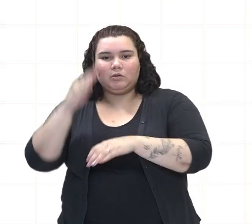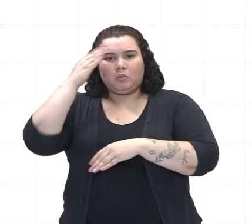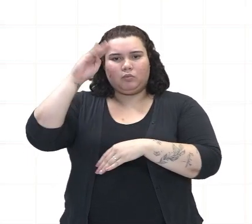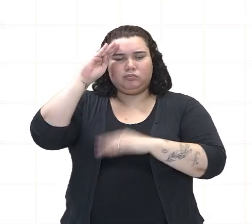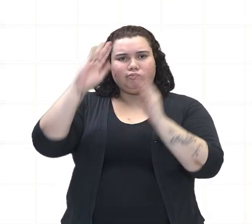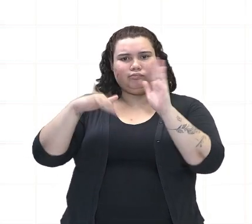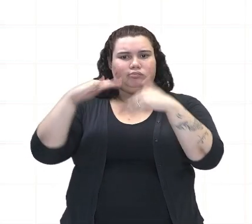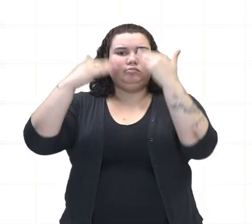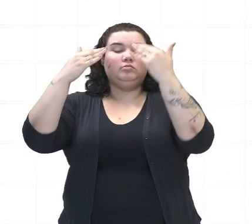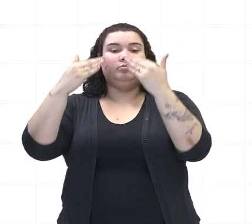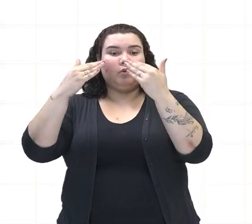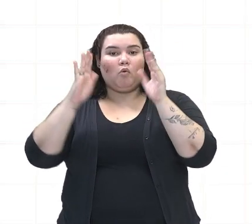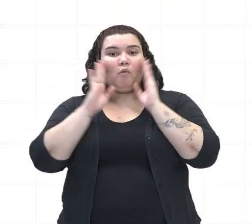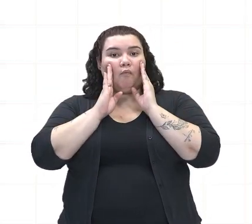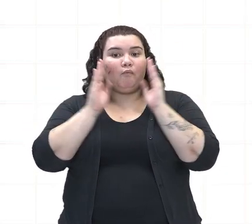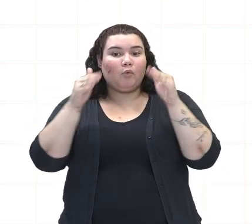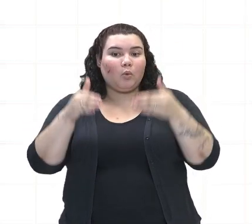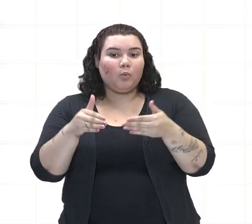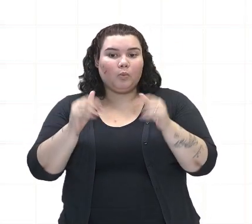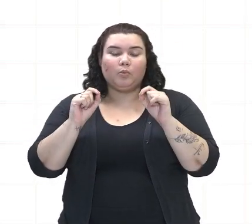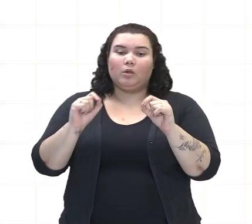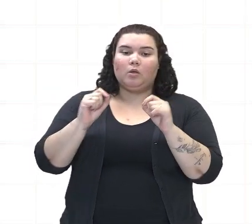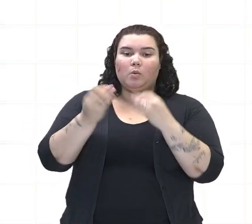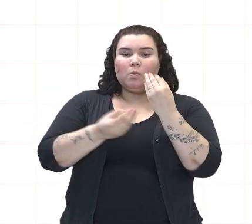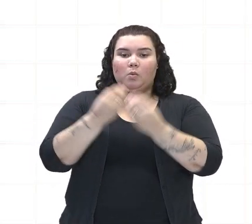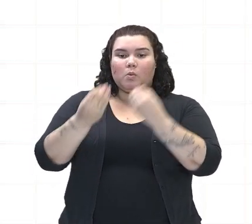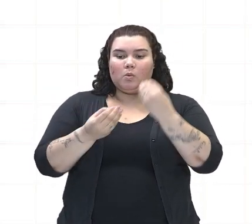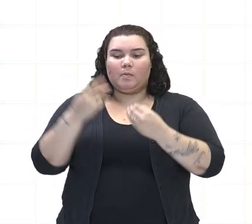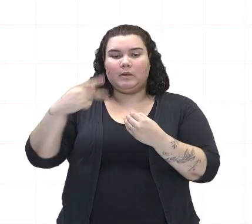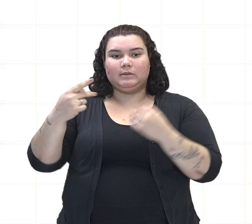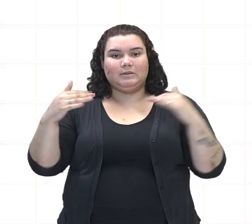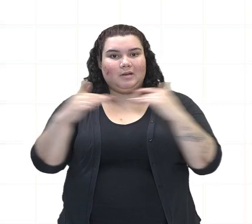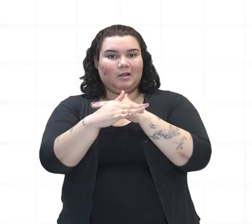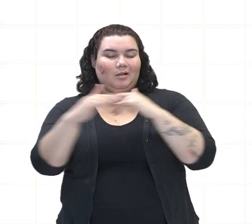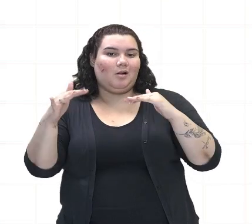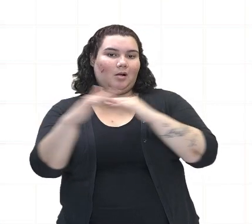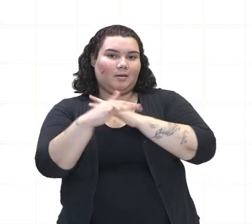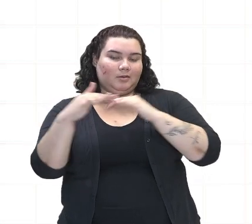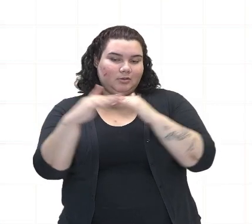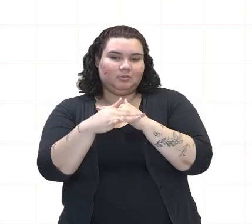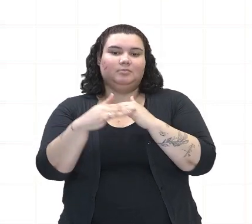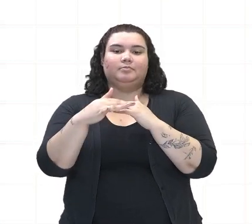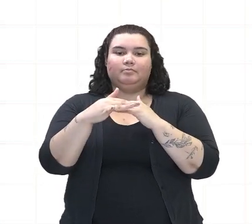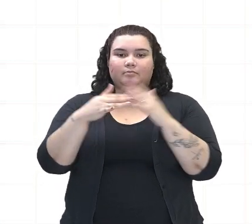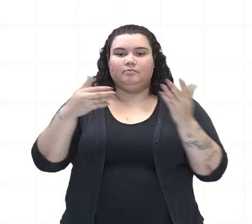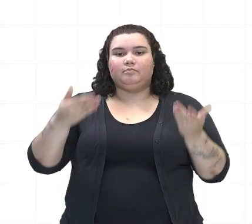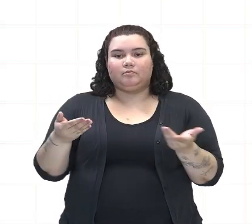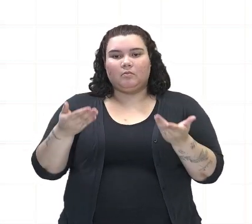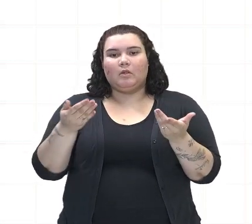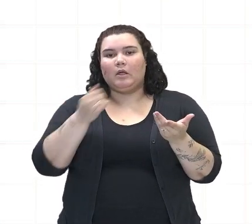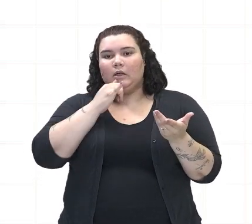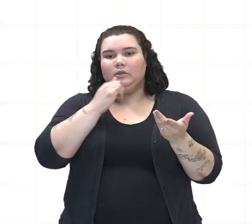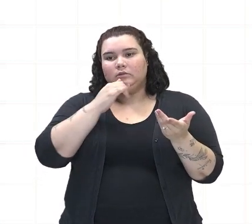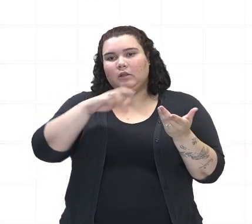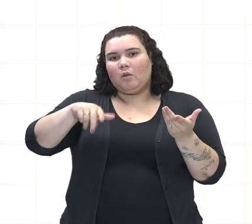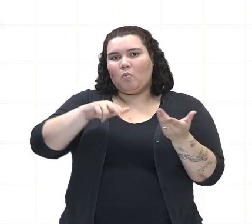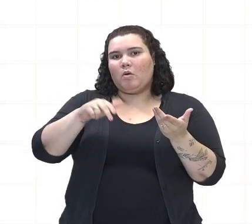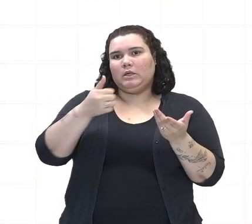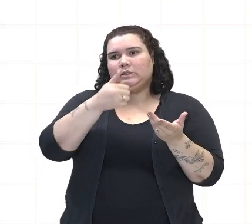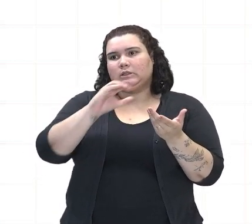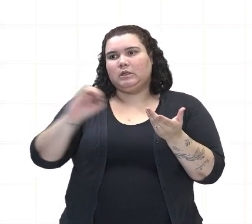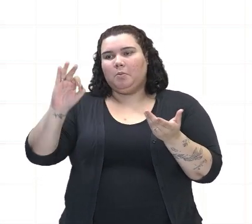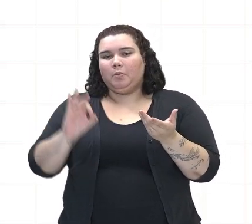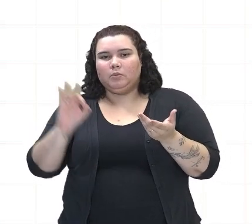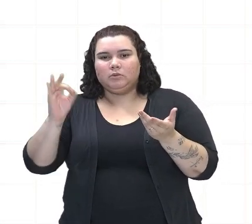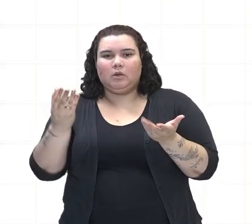desenvolvida, a despeito, né, da situação da estrutura da cidade, que não é tão estruturada assim, ainda tem